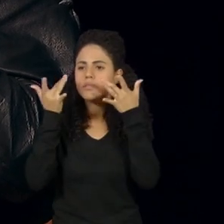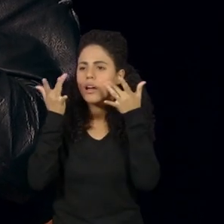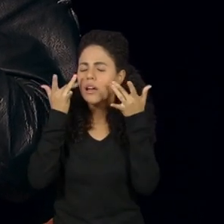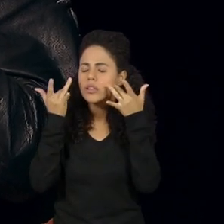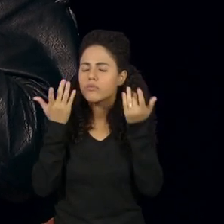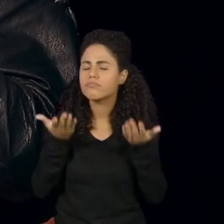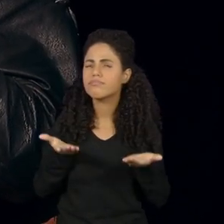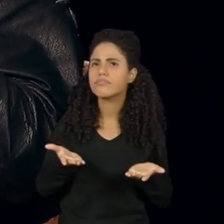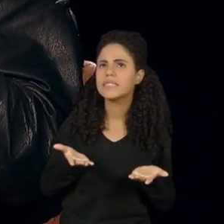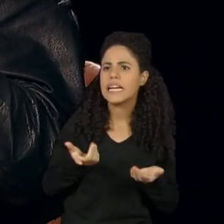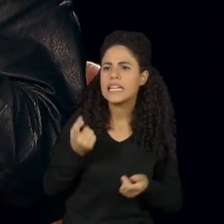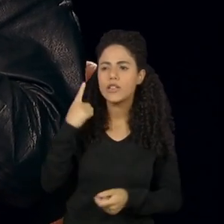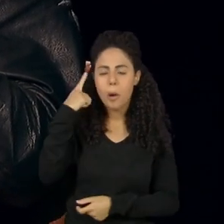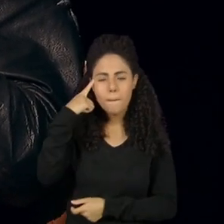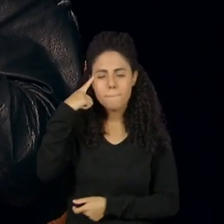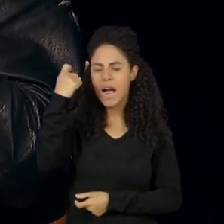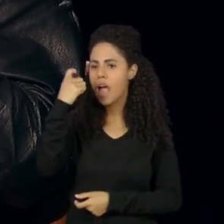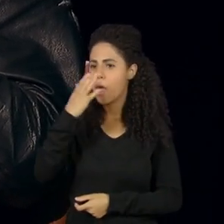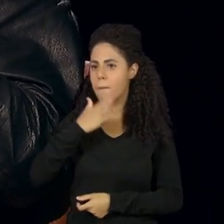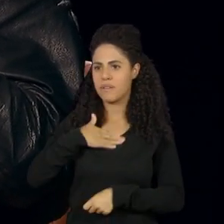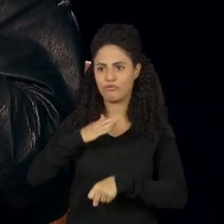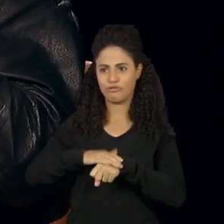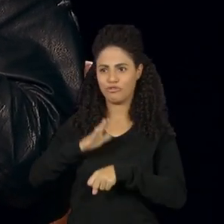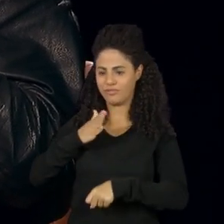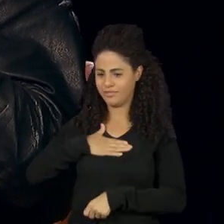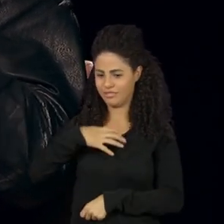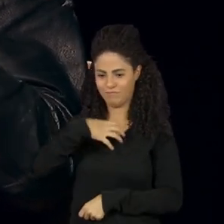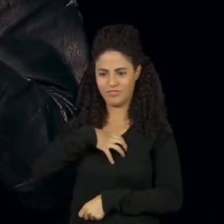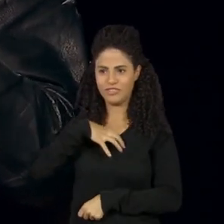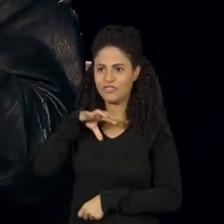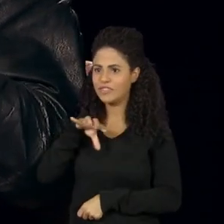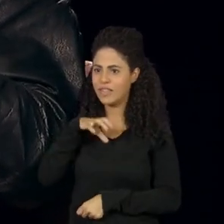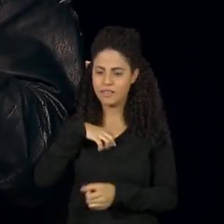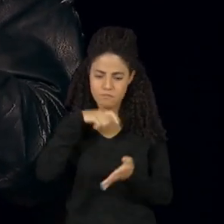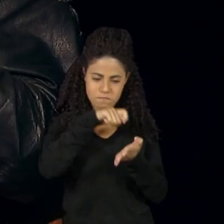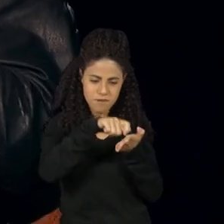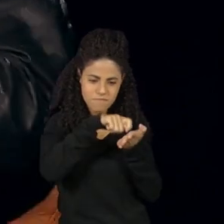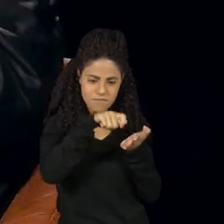Então eu fui inventar meu próprio jeito de fazer teatro, sabe? Sem seguir